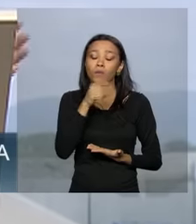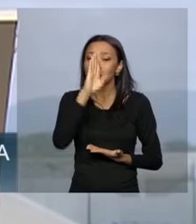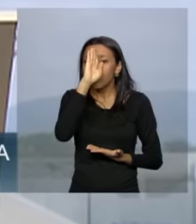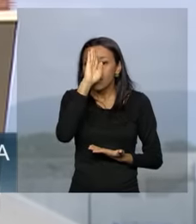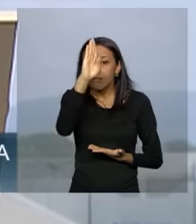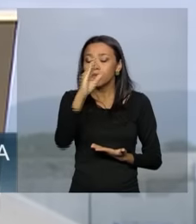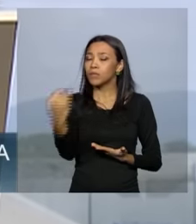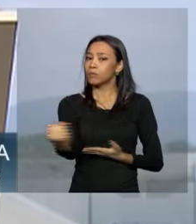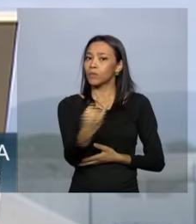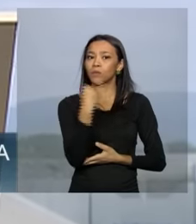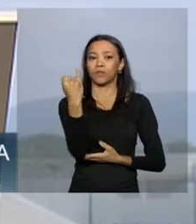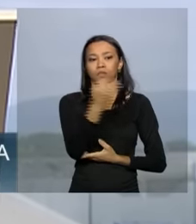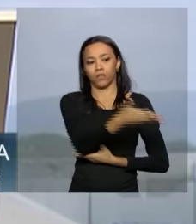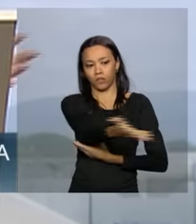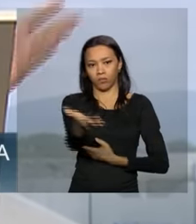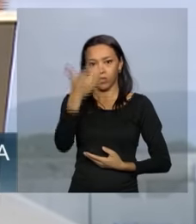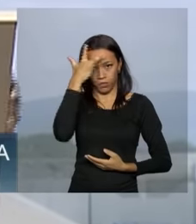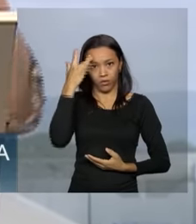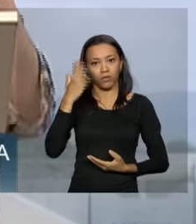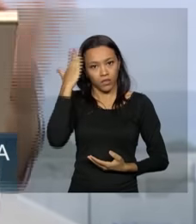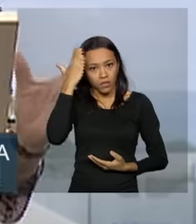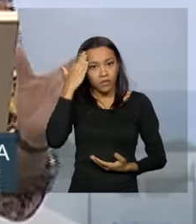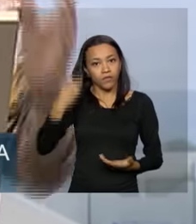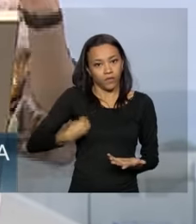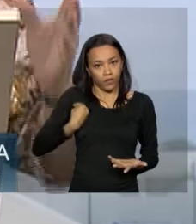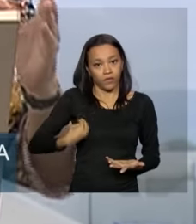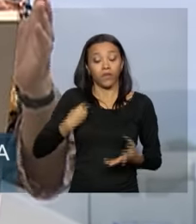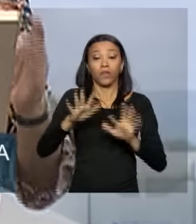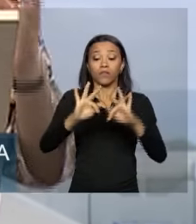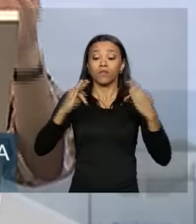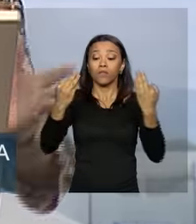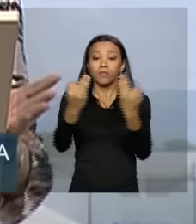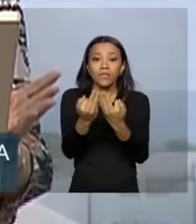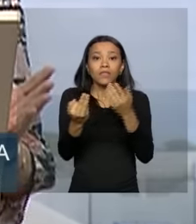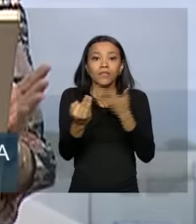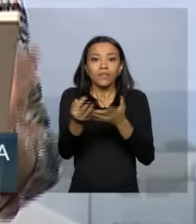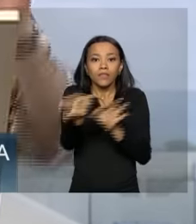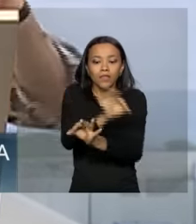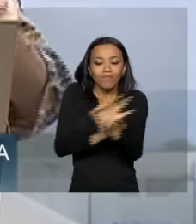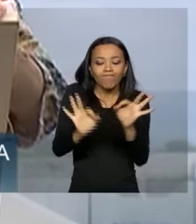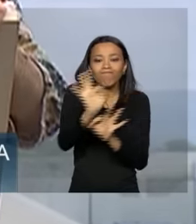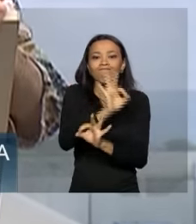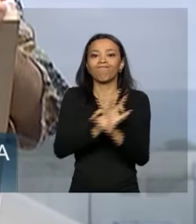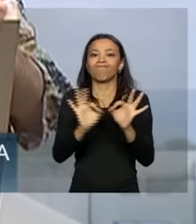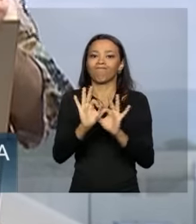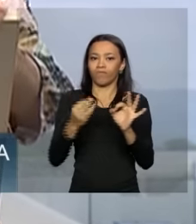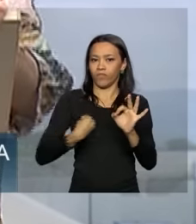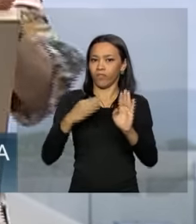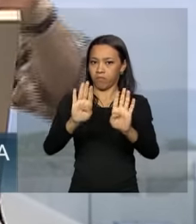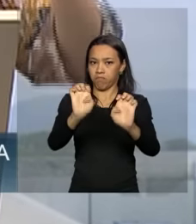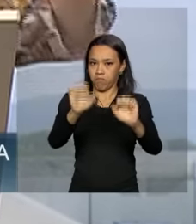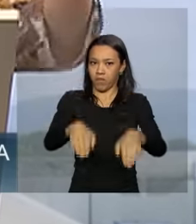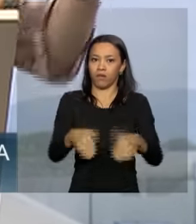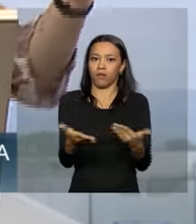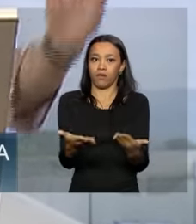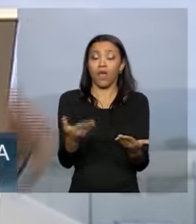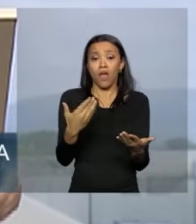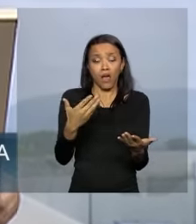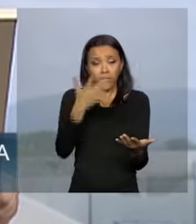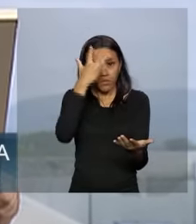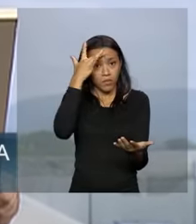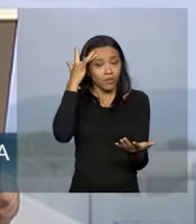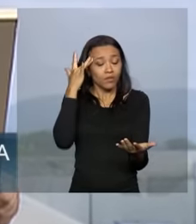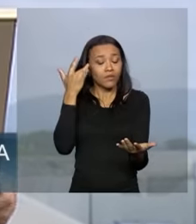as pessoas sobreviverem, para as famílias serem constituídas, para as pessoas terem o mínimo